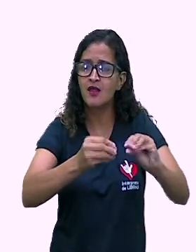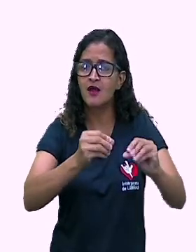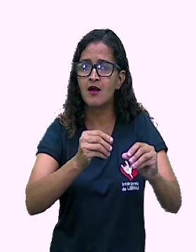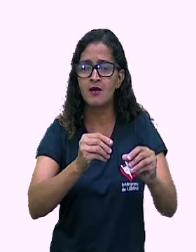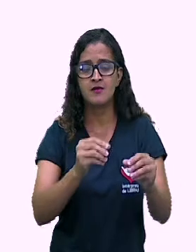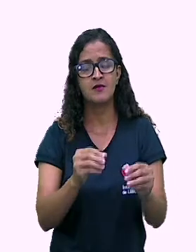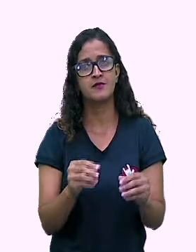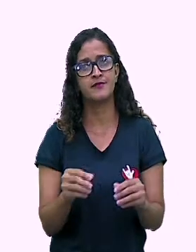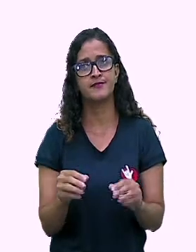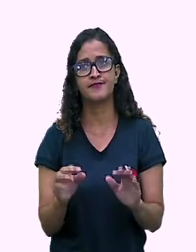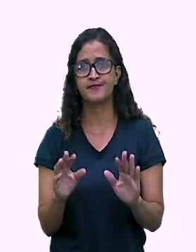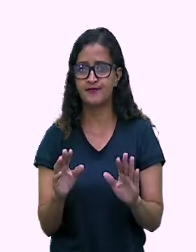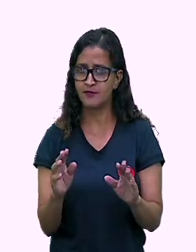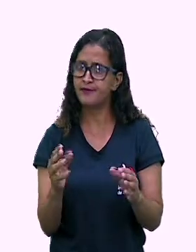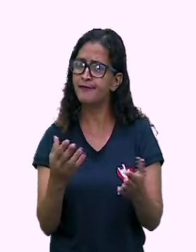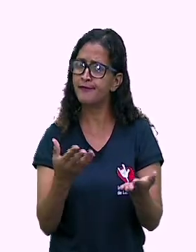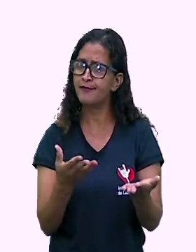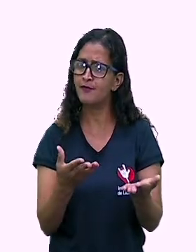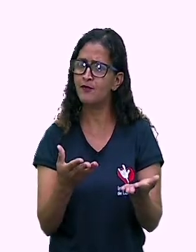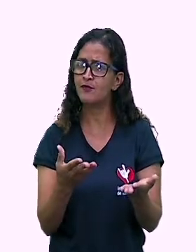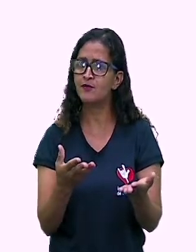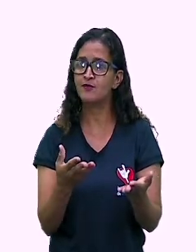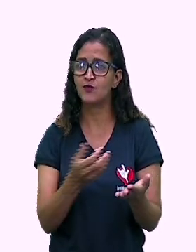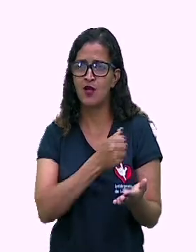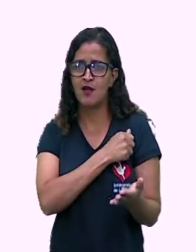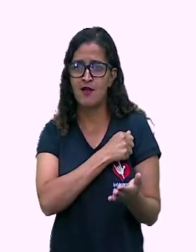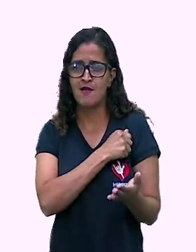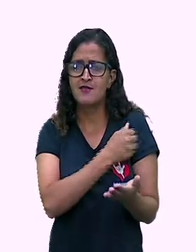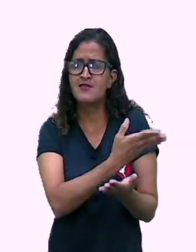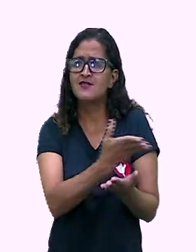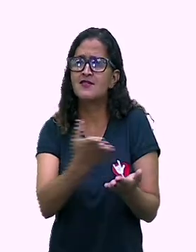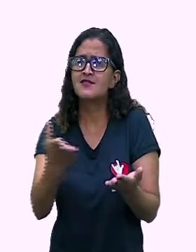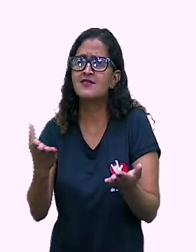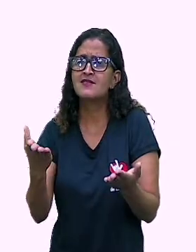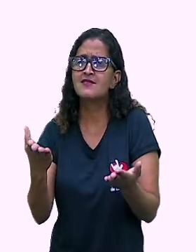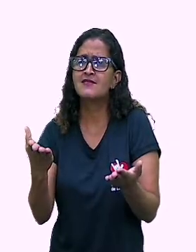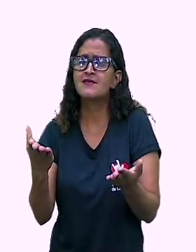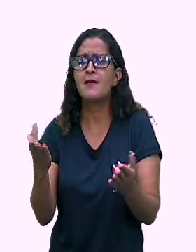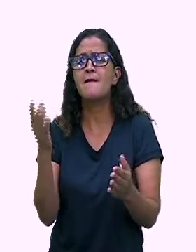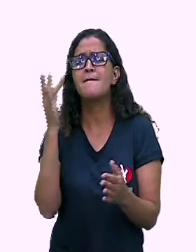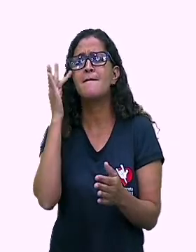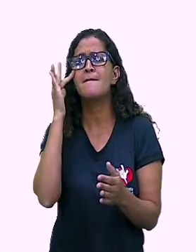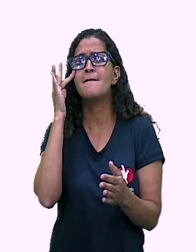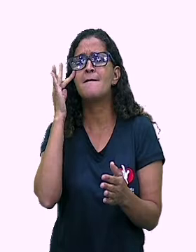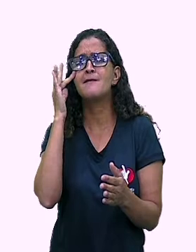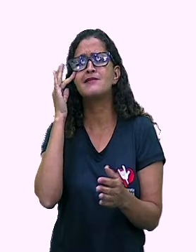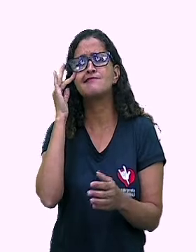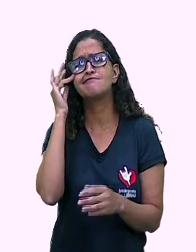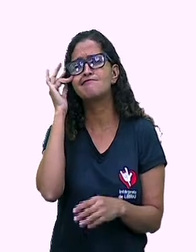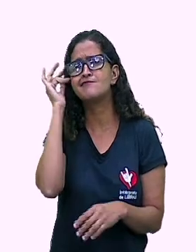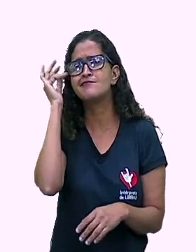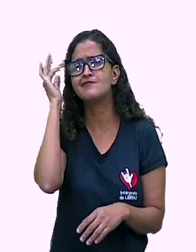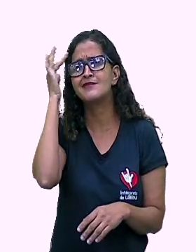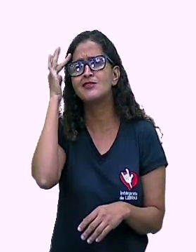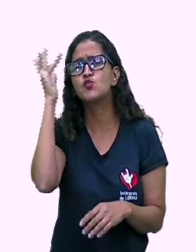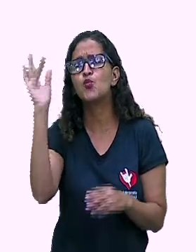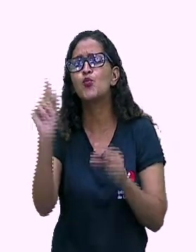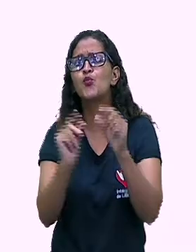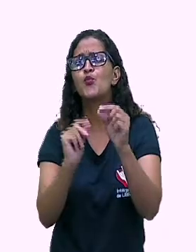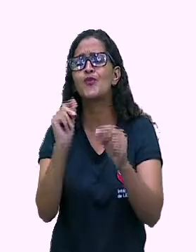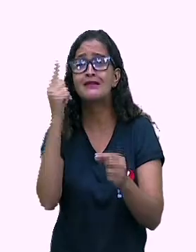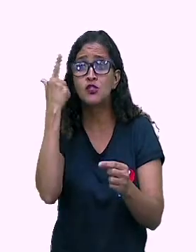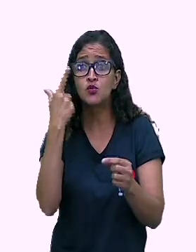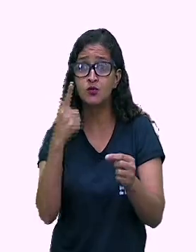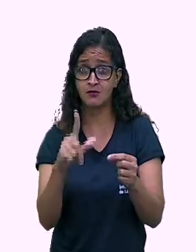Existe algum processo, estudante do 4º ano, existe algum processo que a gente vai